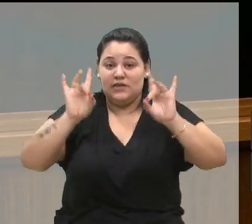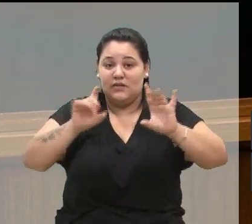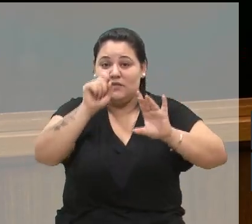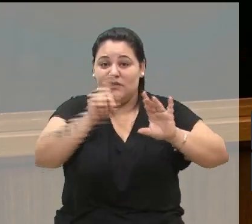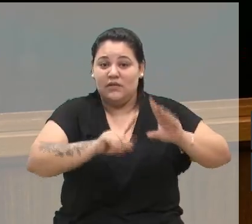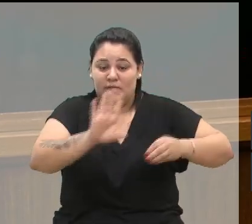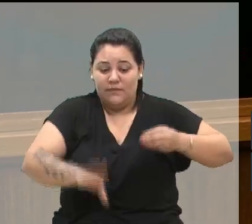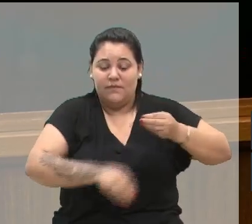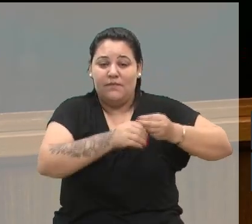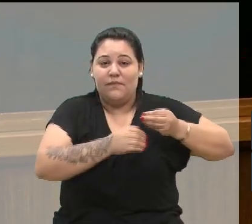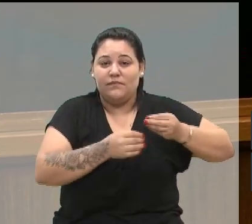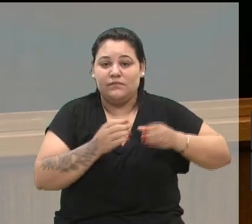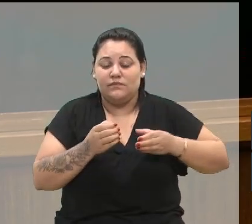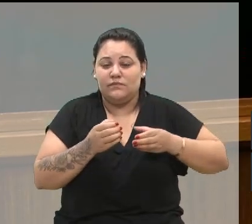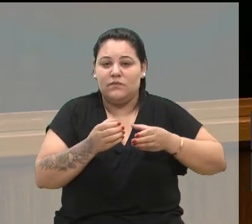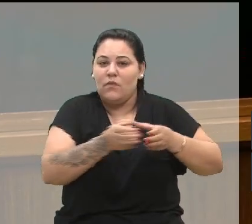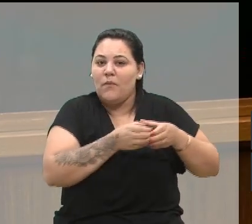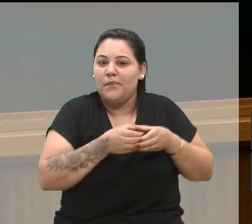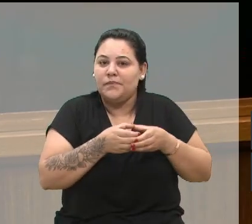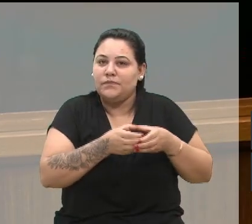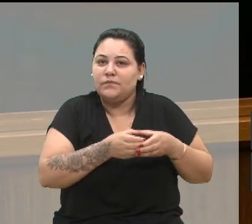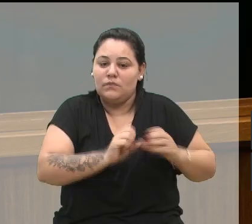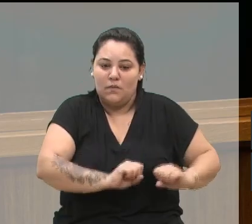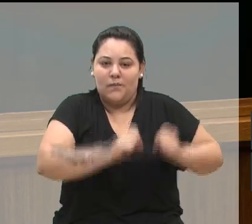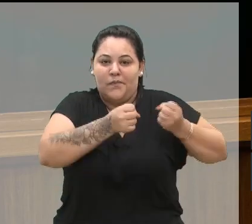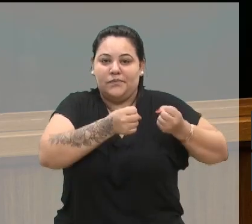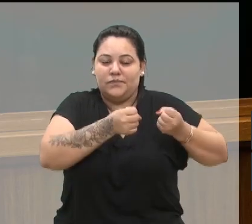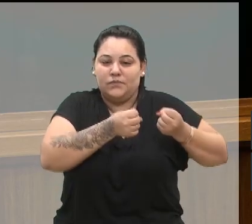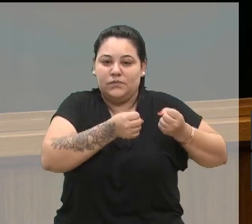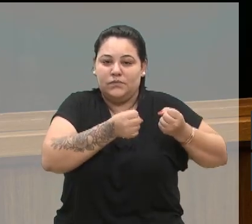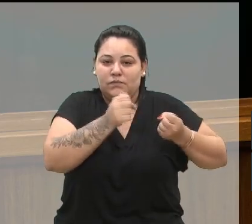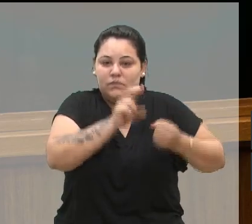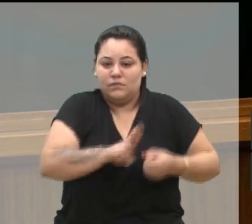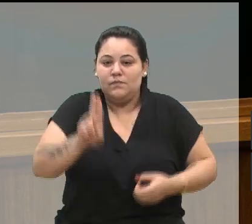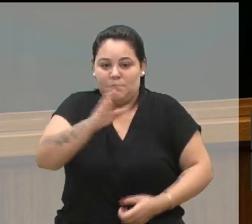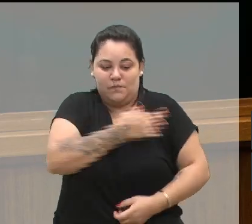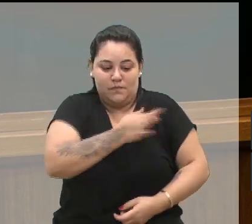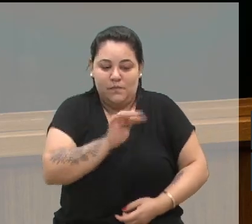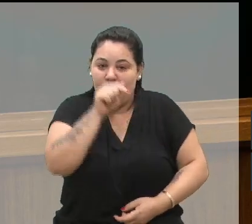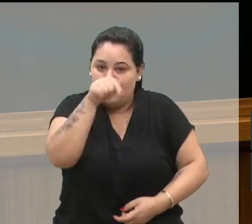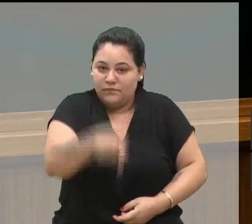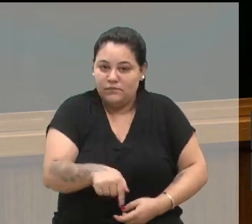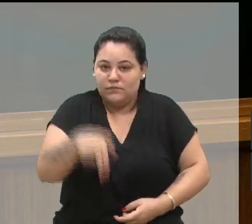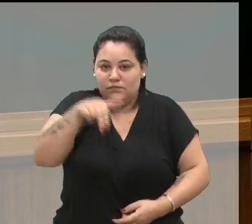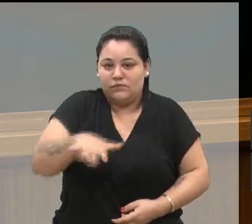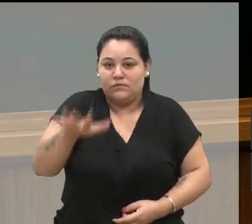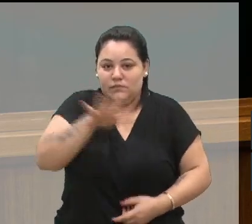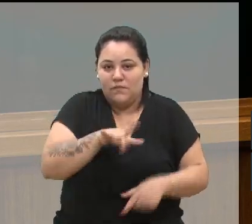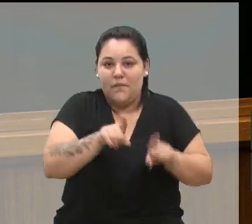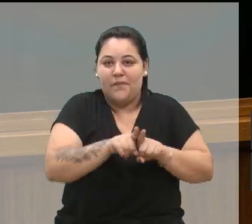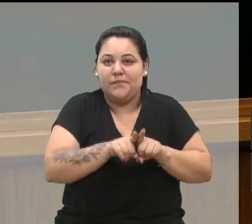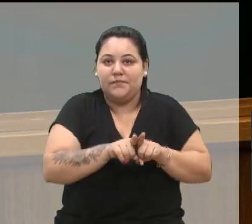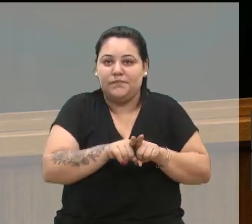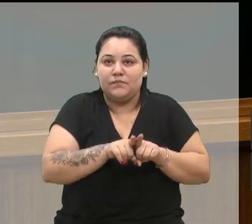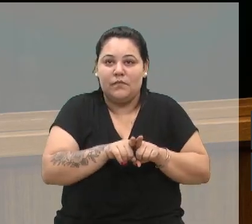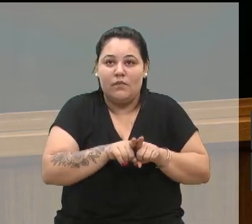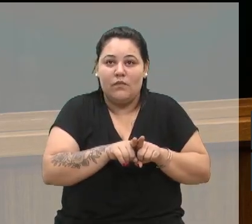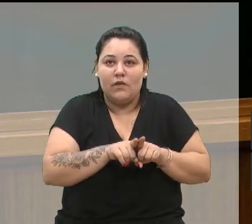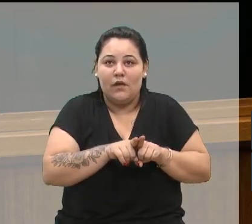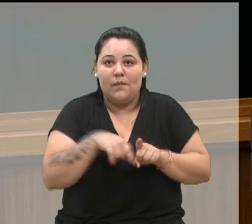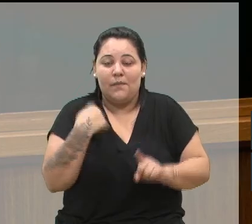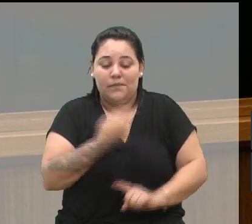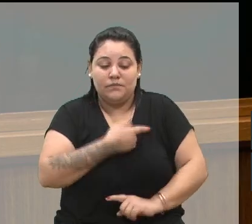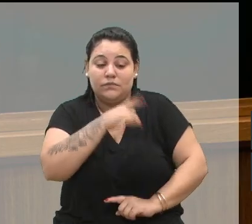compõem a Frente Parlamentar em Defesa da Universidade Federal aqui na nossa região Nordeste, que nós temos, dia 8